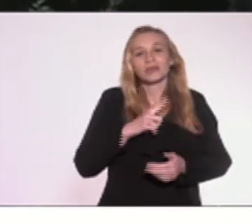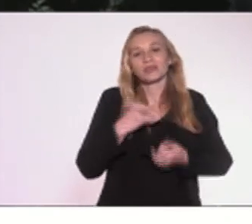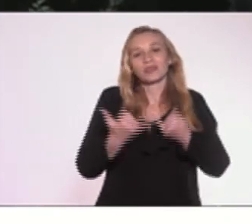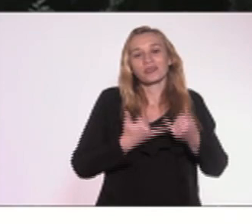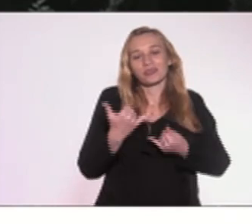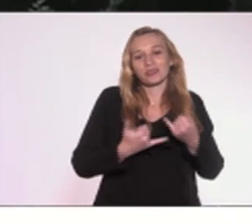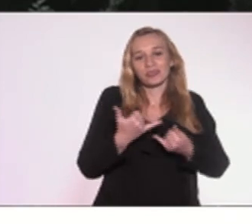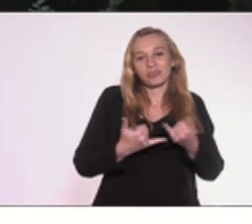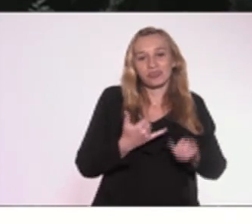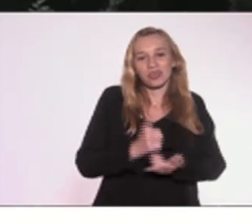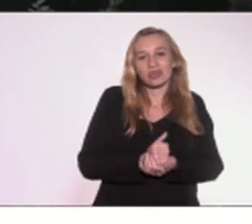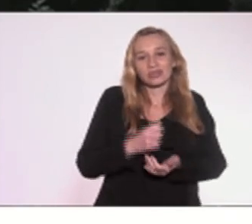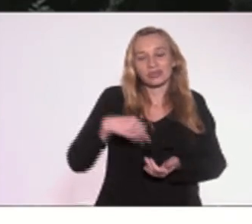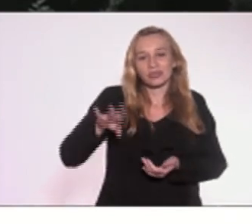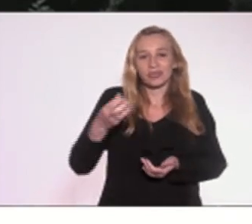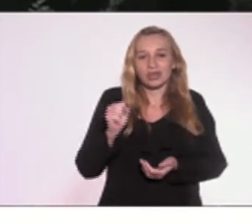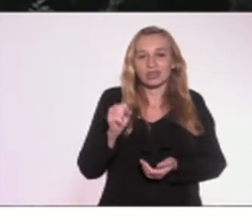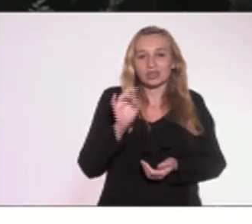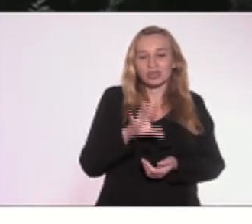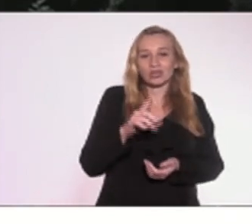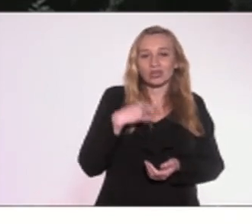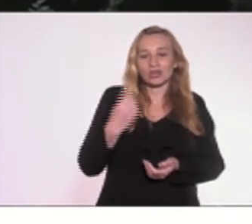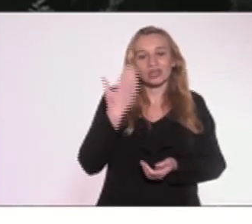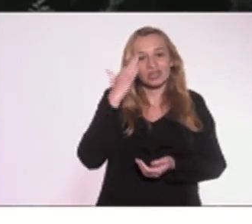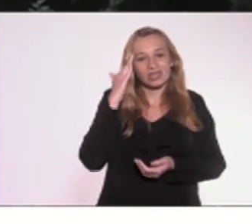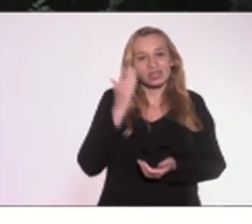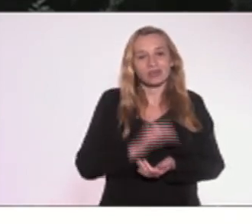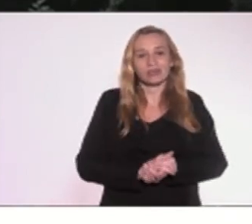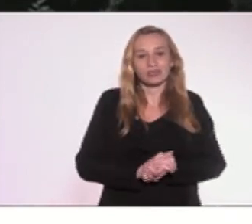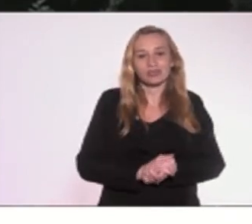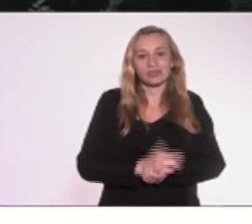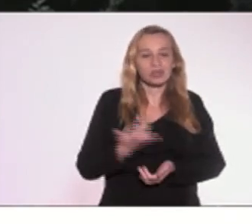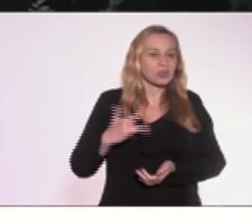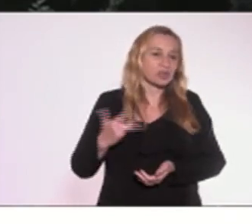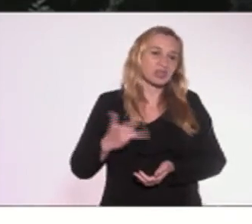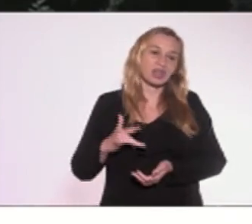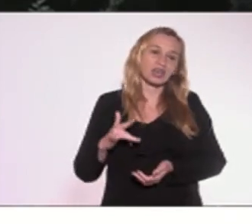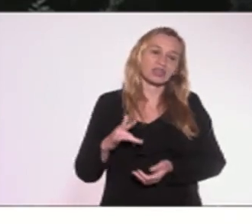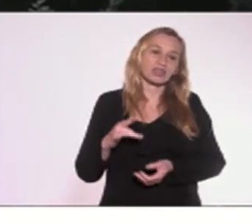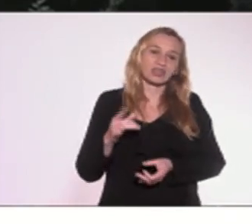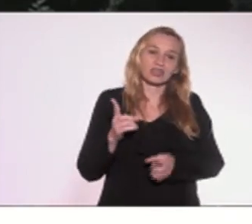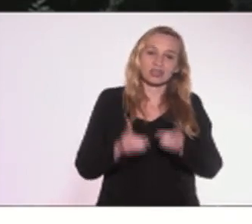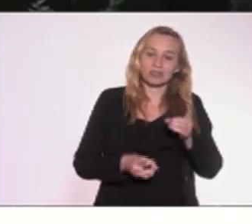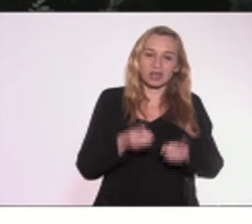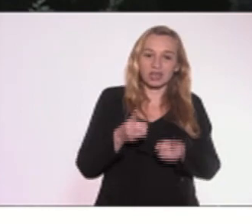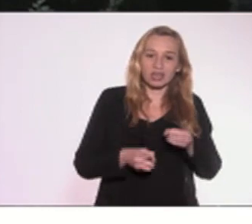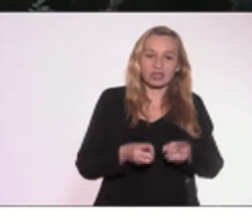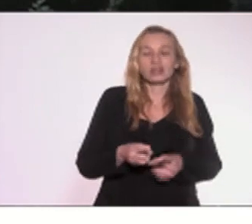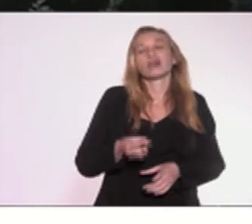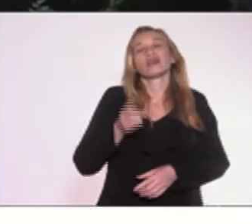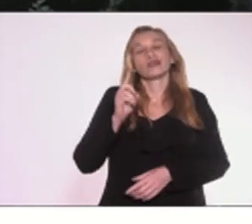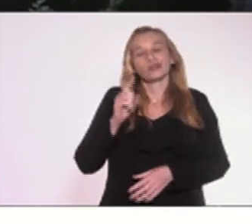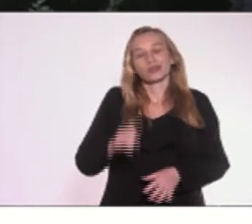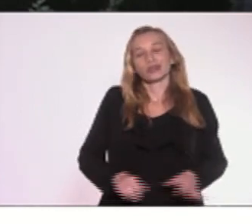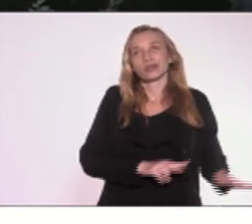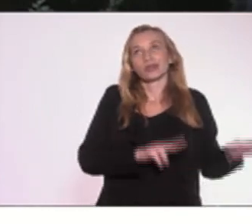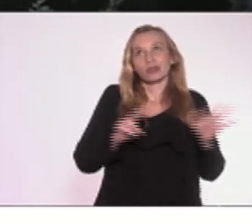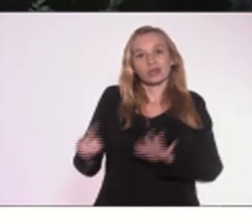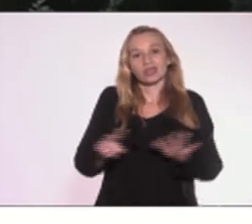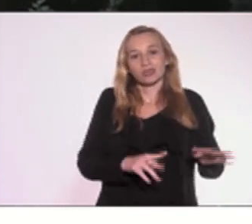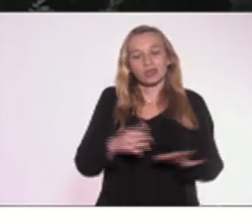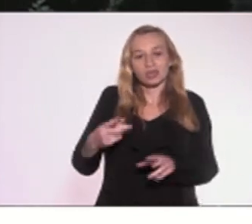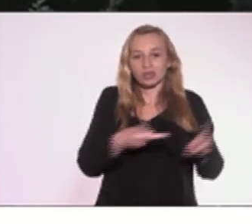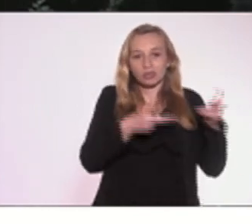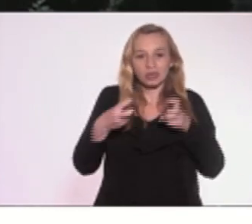brincadeira que só a gente entende, eu vou revelar. Coitado desembargador Boente, passa por isso toda semana e não percebe. O Marcos fica assim, ó,